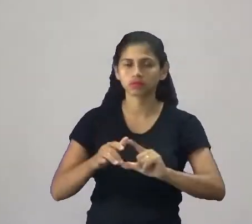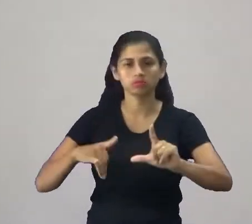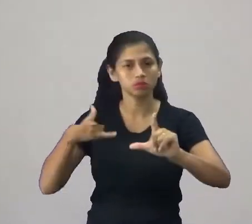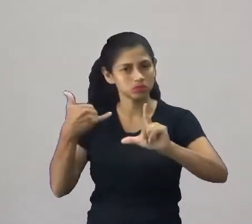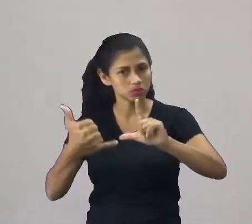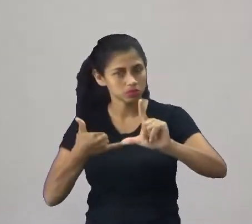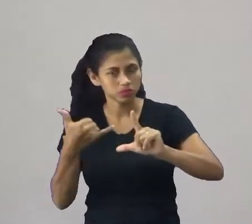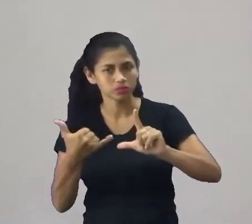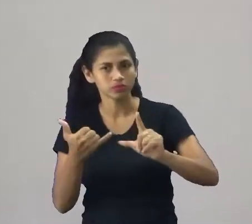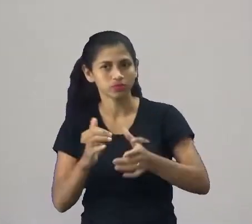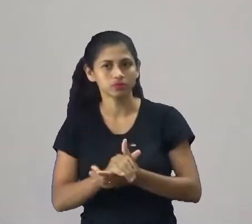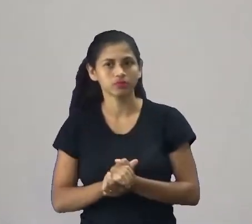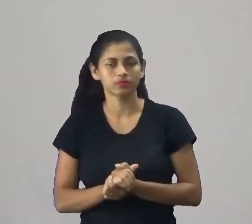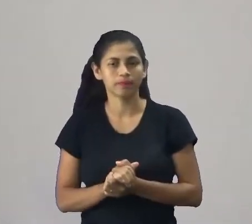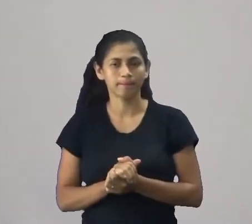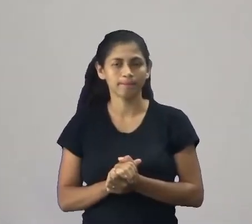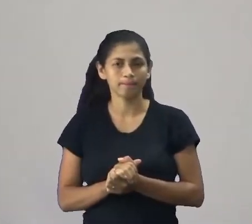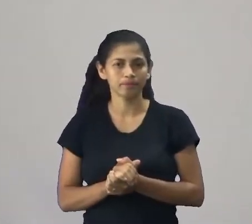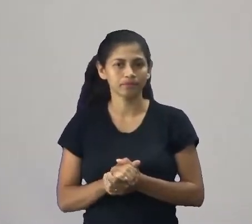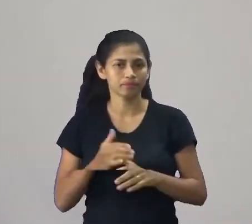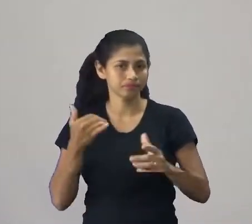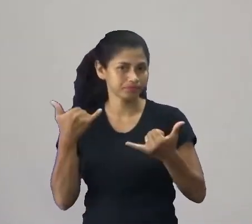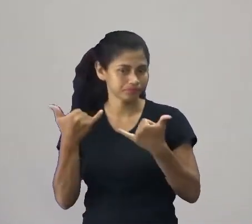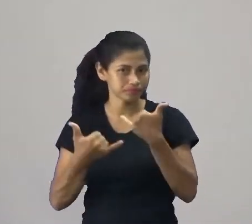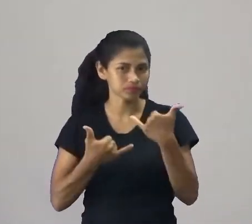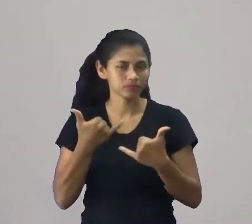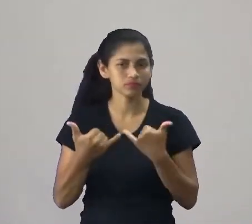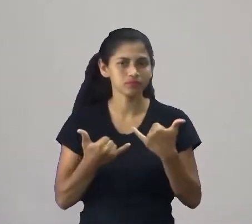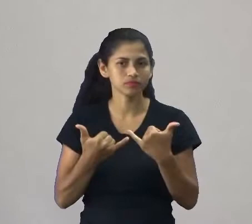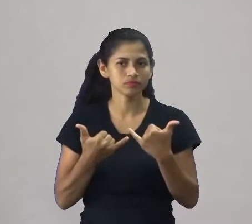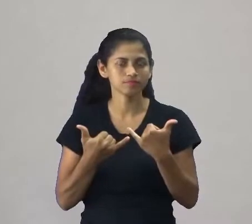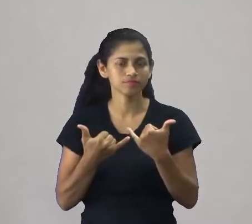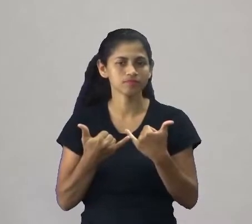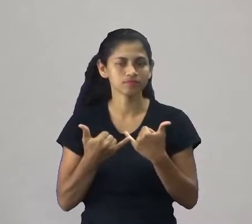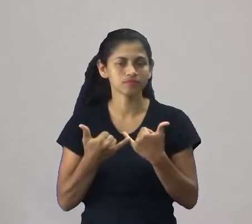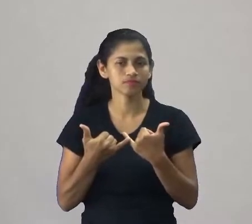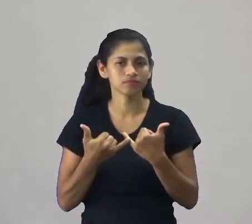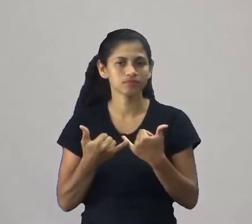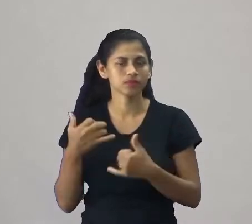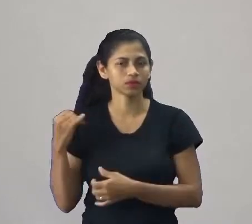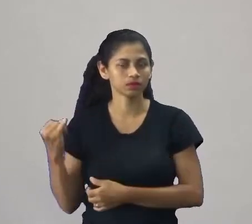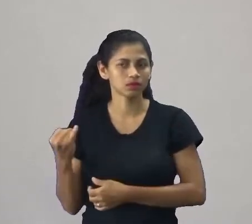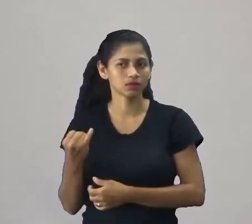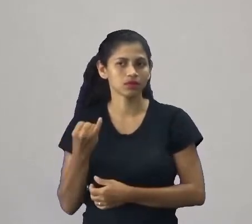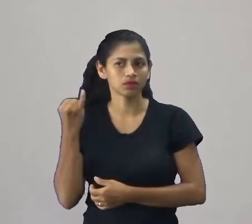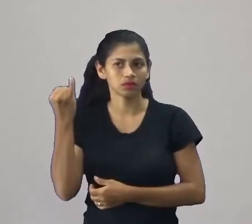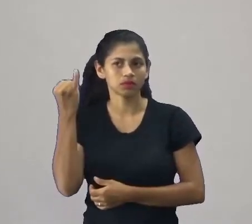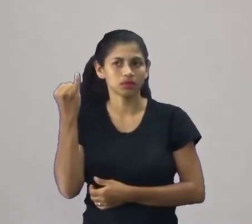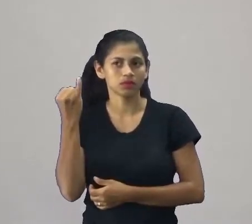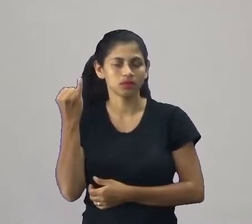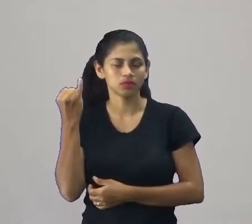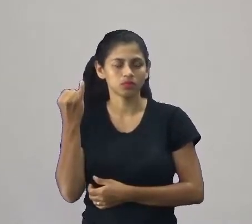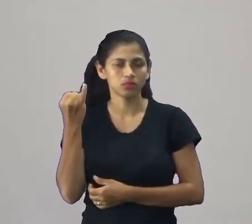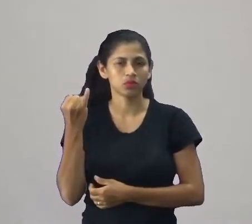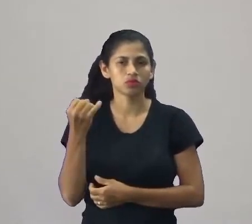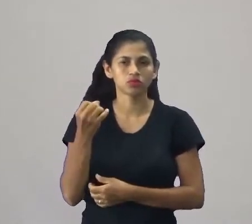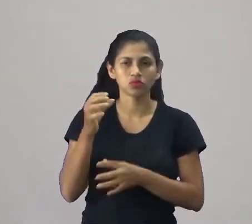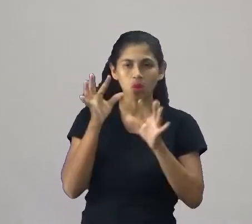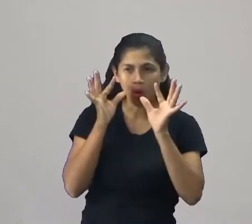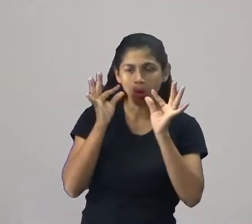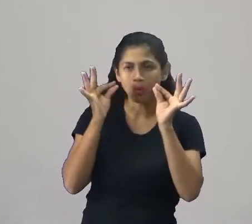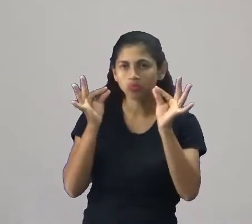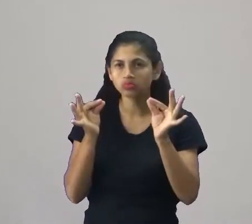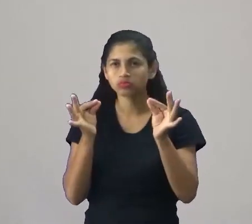encanto, mistério. Então, as brincadeiras, elas nos propiciam esse olhar um pouco mais descontraído, um pouco